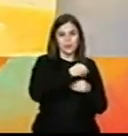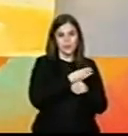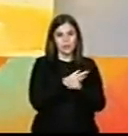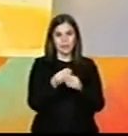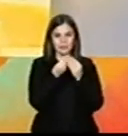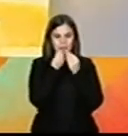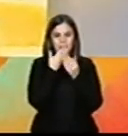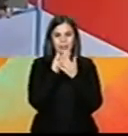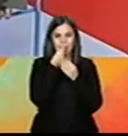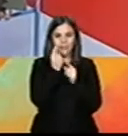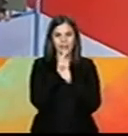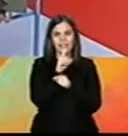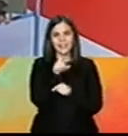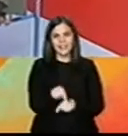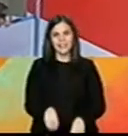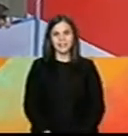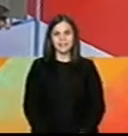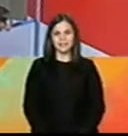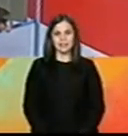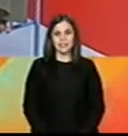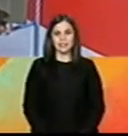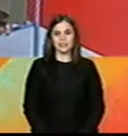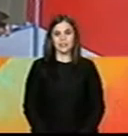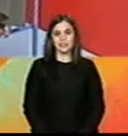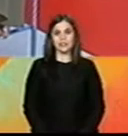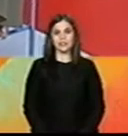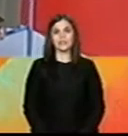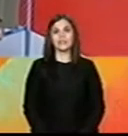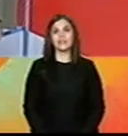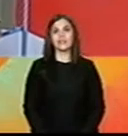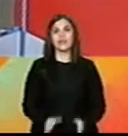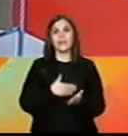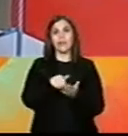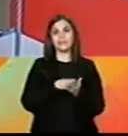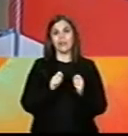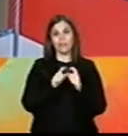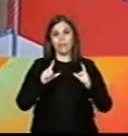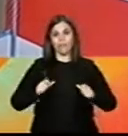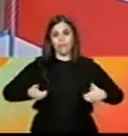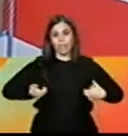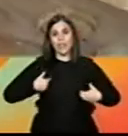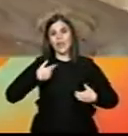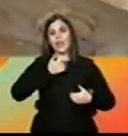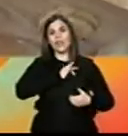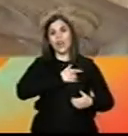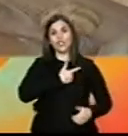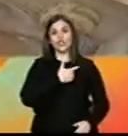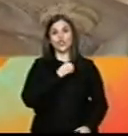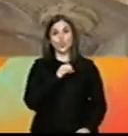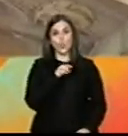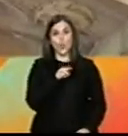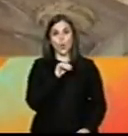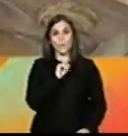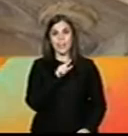ervas aromáticas. Isto é por quais é que recomendas? Isto é a manteiga de amendoim. Quais é que recomendas? Ervas aromáticas? Eu gosto muito do tomilho.